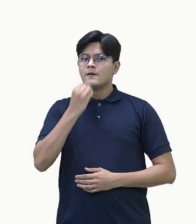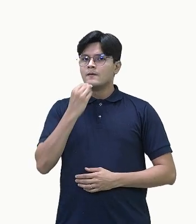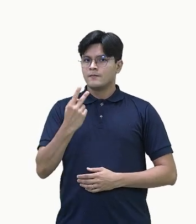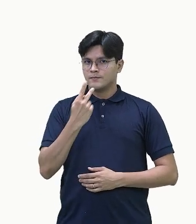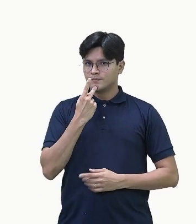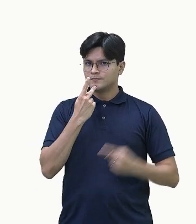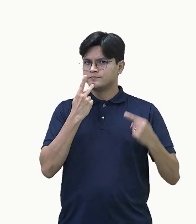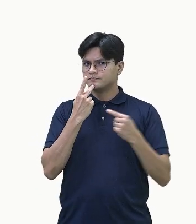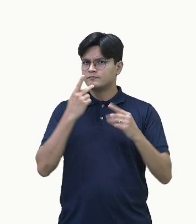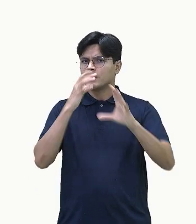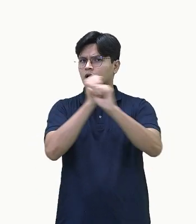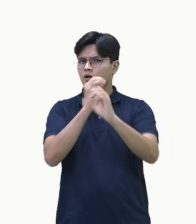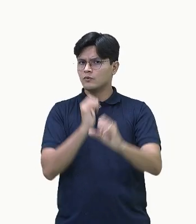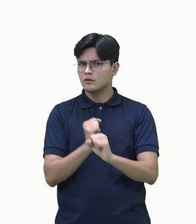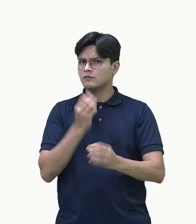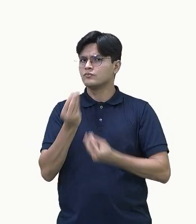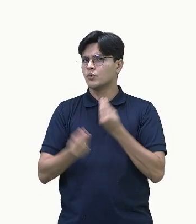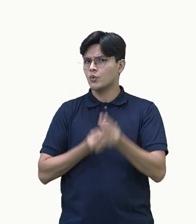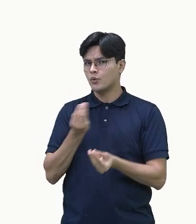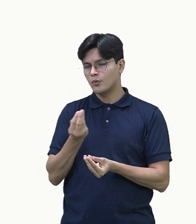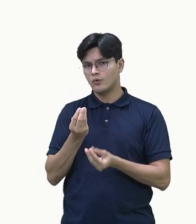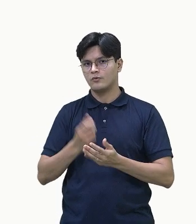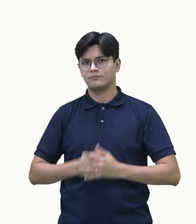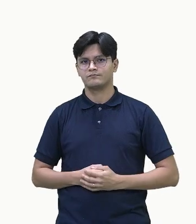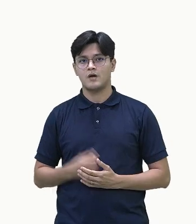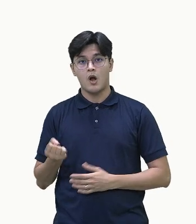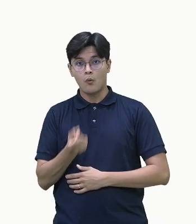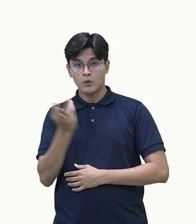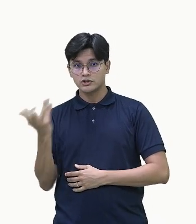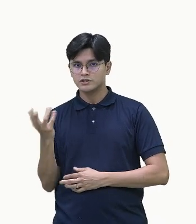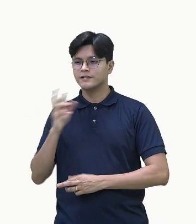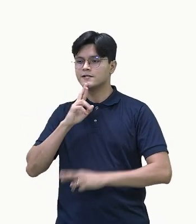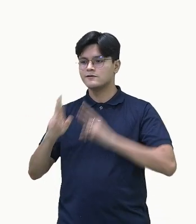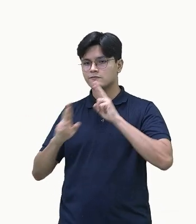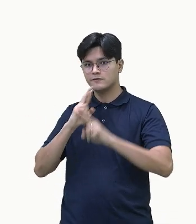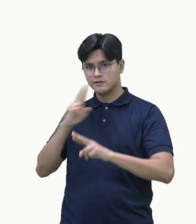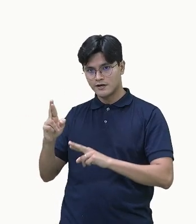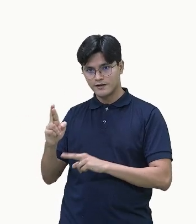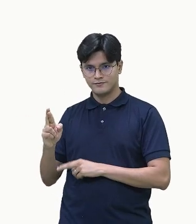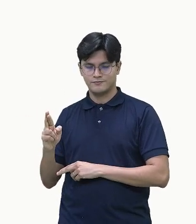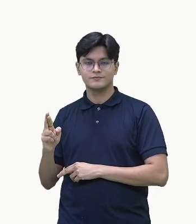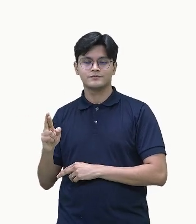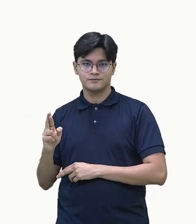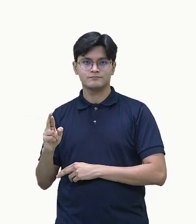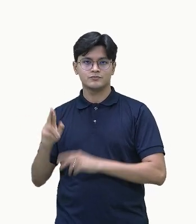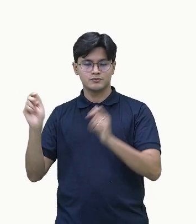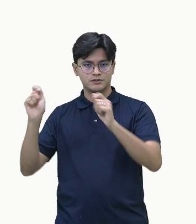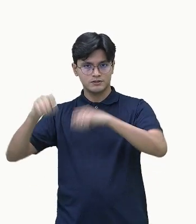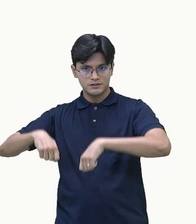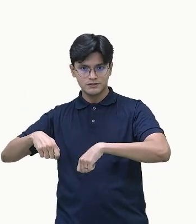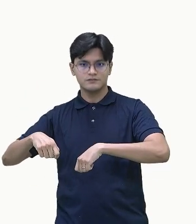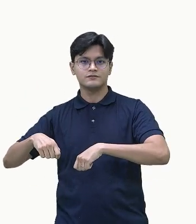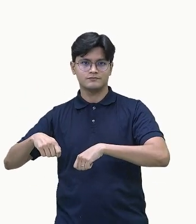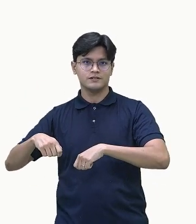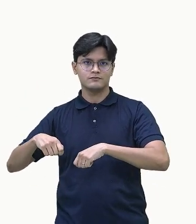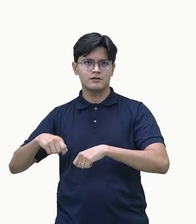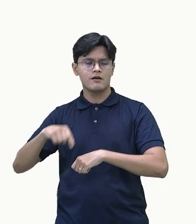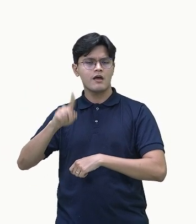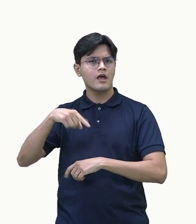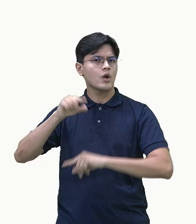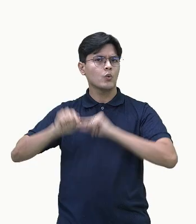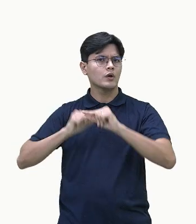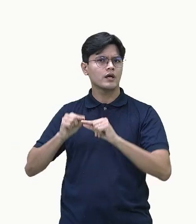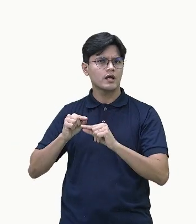é calculada dividindo-se o número de resultados favoráveis, ou seja, o que você quer que aconteça, ou